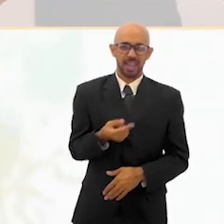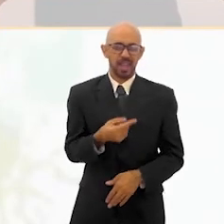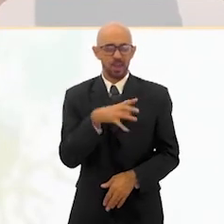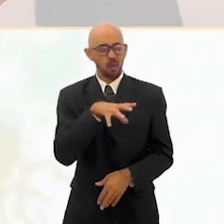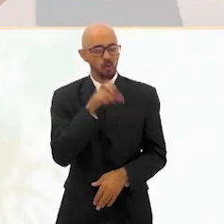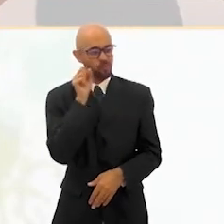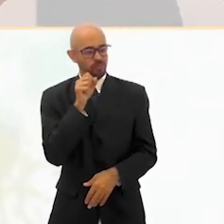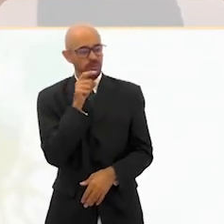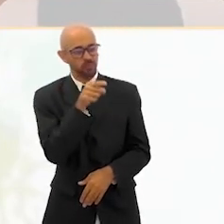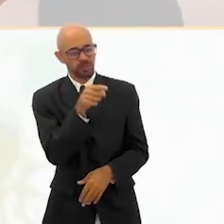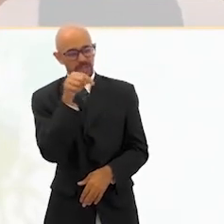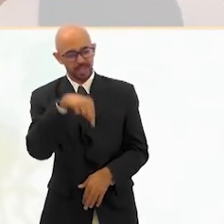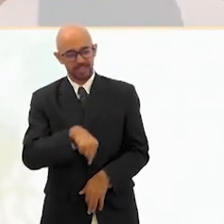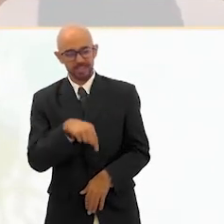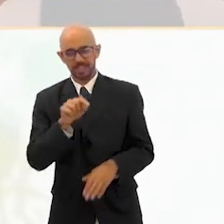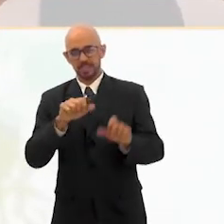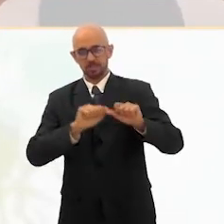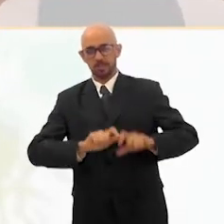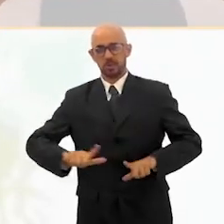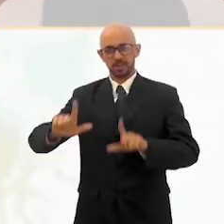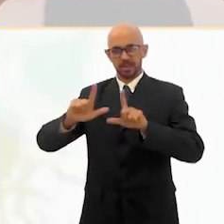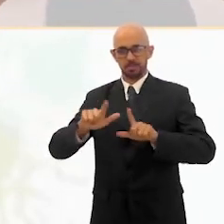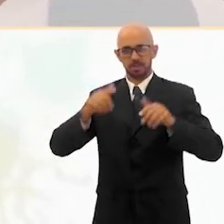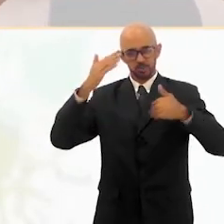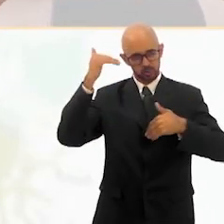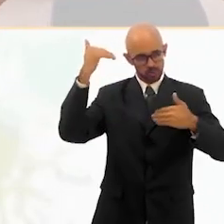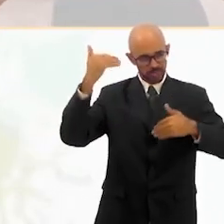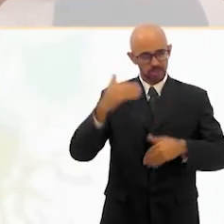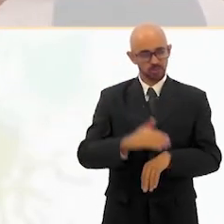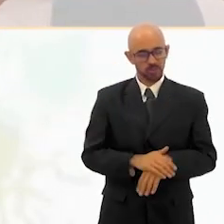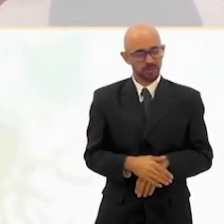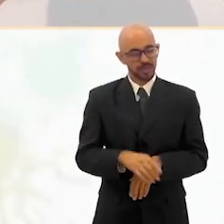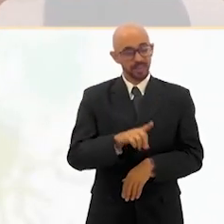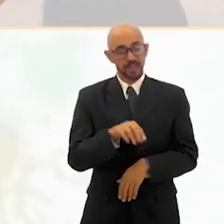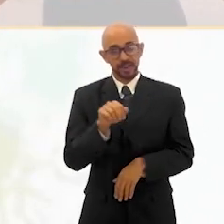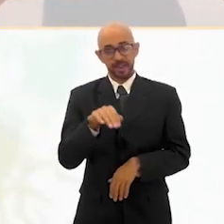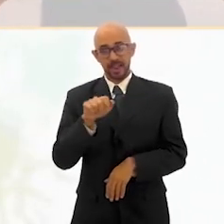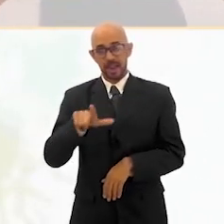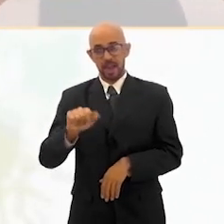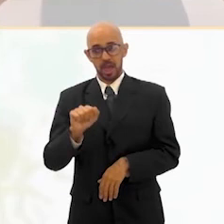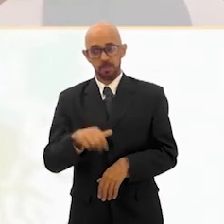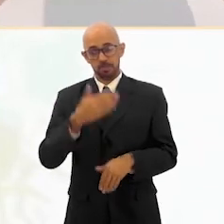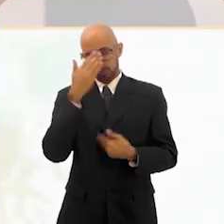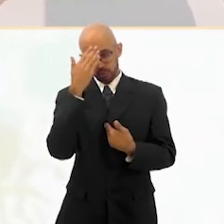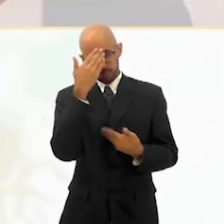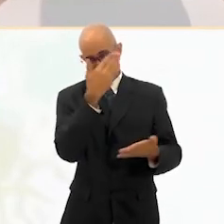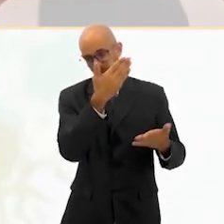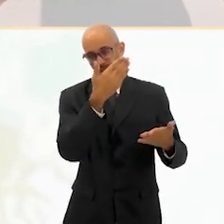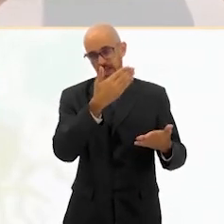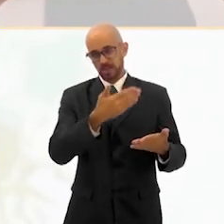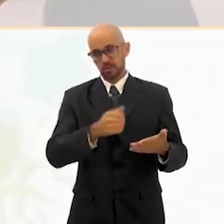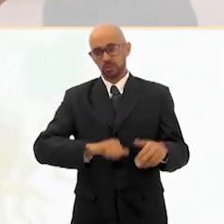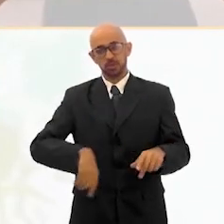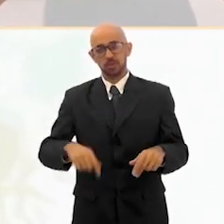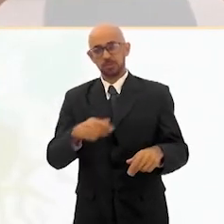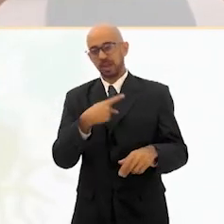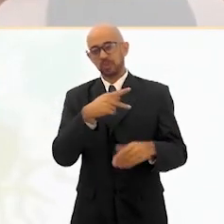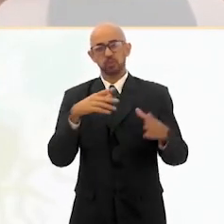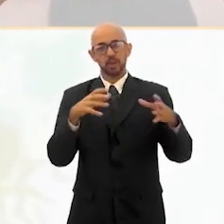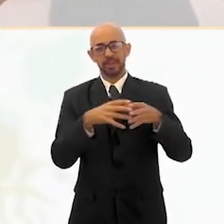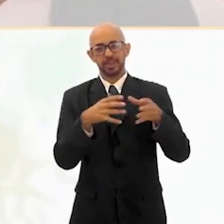Educação. Muito sucesso! Daniela, eu queria te agradecer, agradecer toda a sua equipe aí pela paciência,